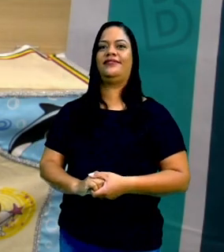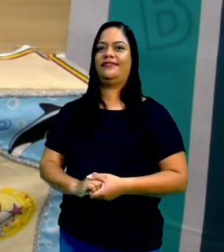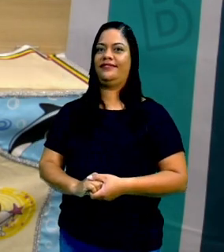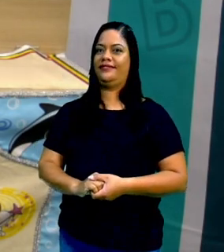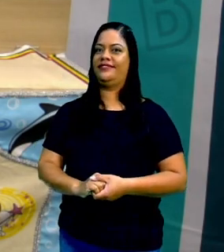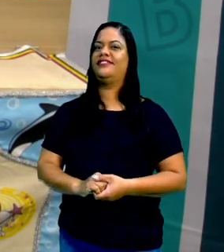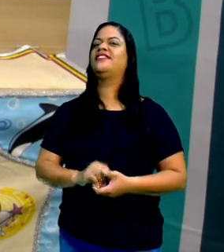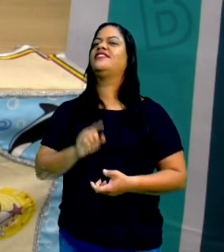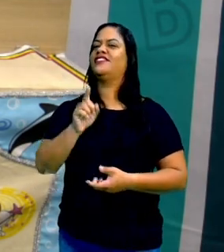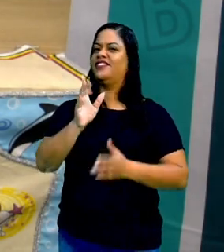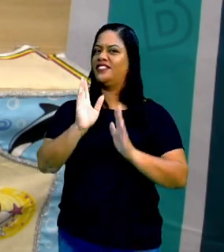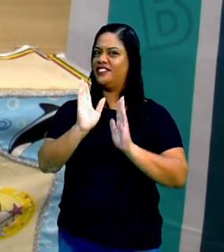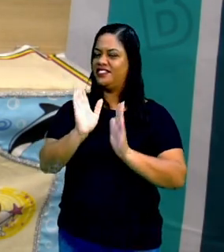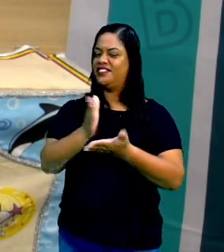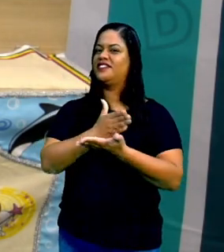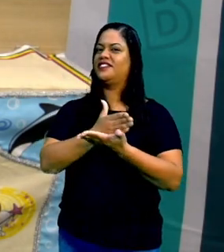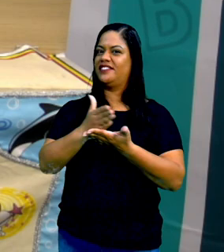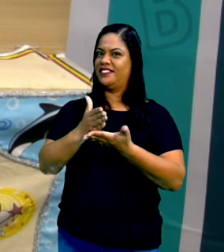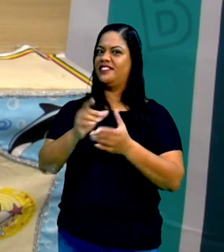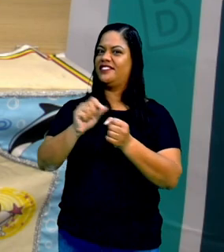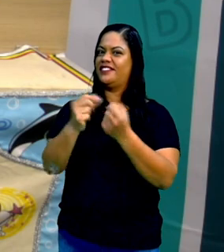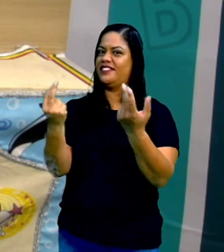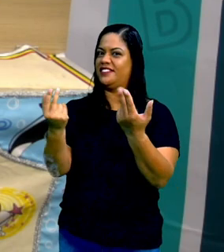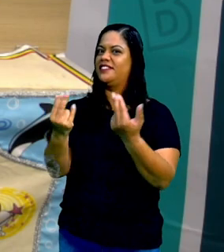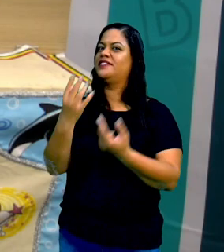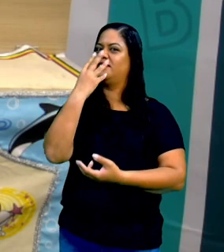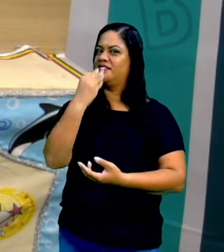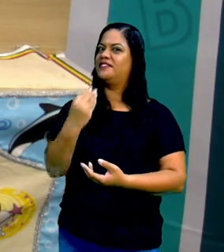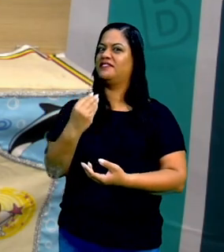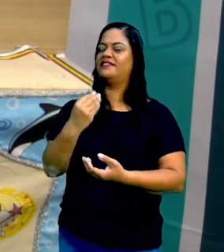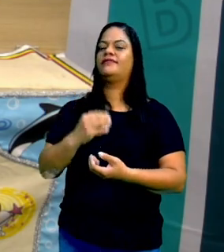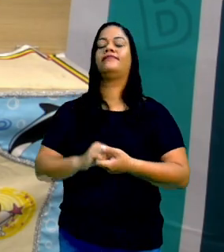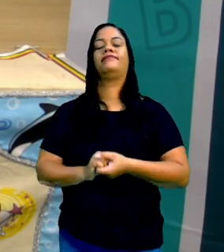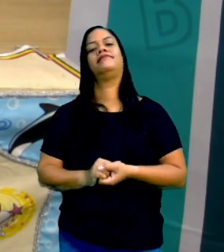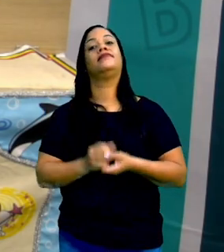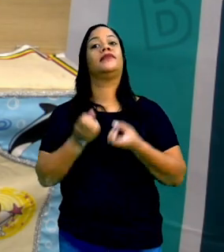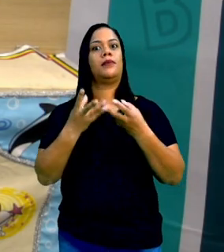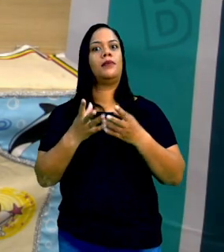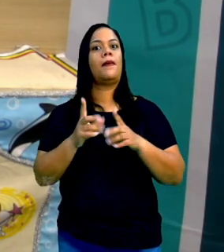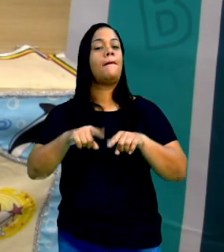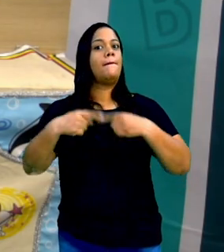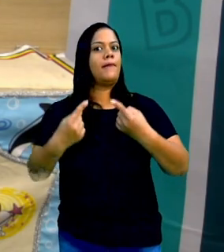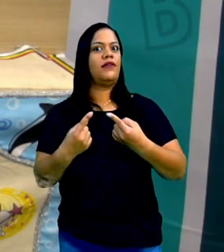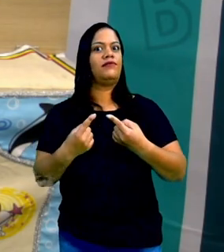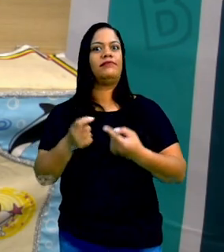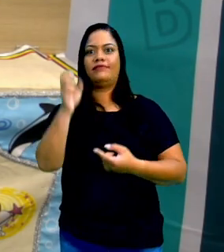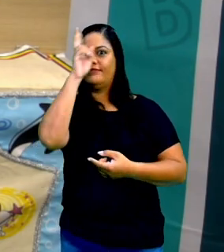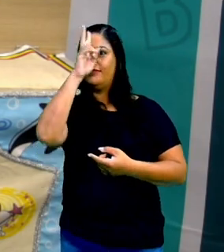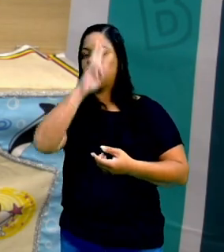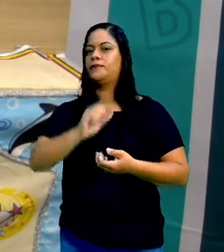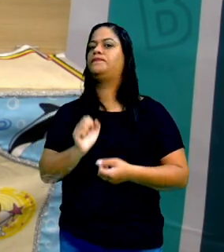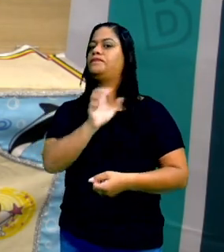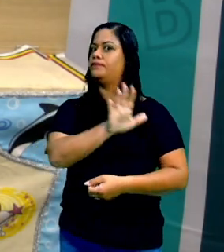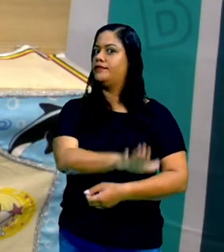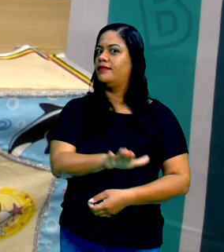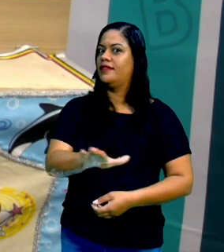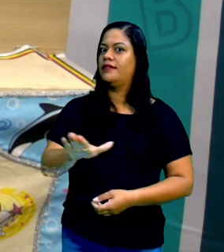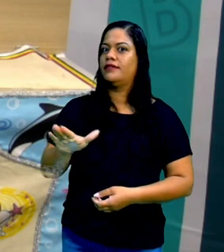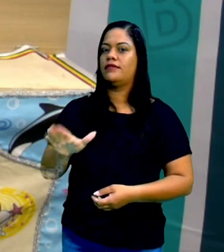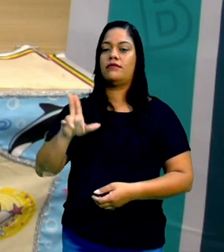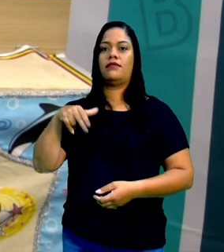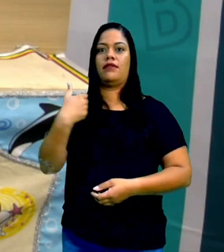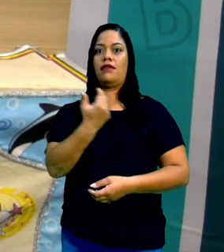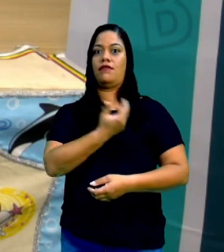Ah, tu já tá imitando o lobo? Tá bom, mas vamos pra história. Vamos! Crianças, a